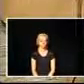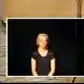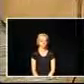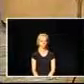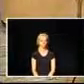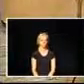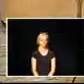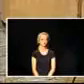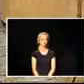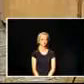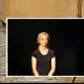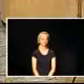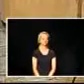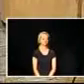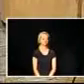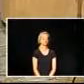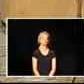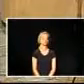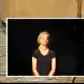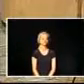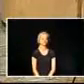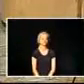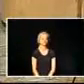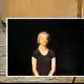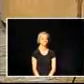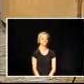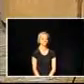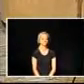vereador Paulo Miranda.